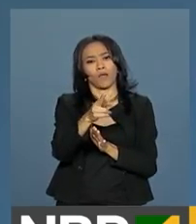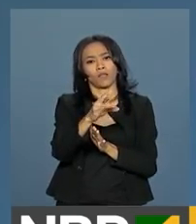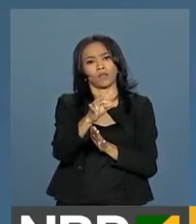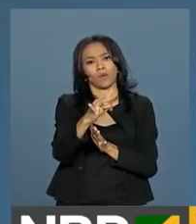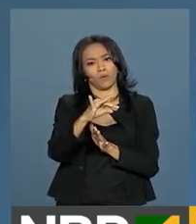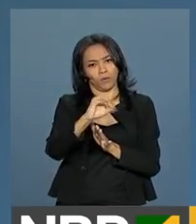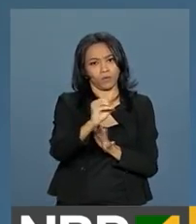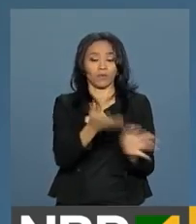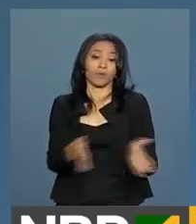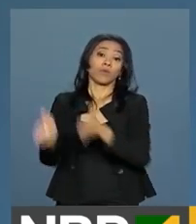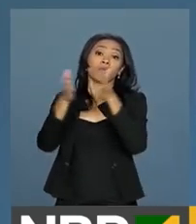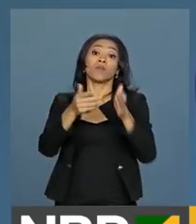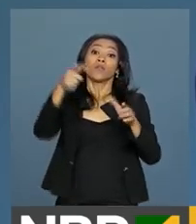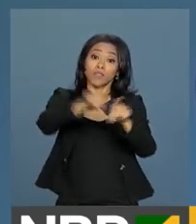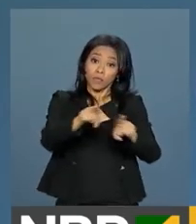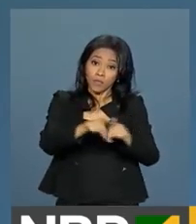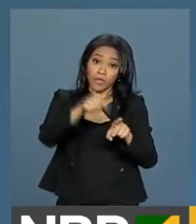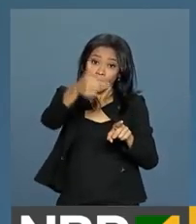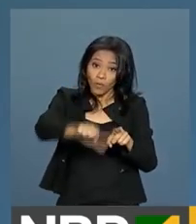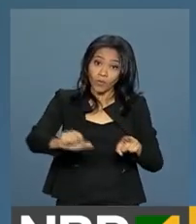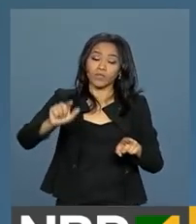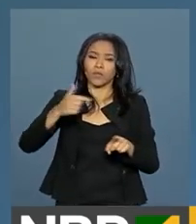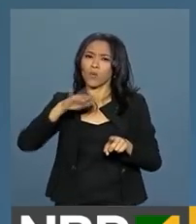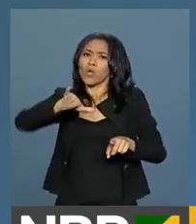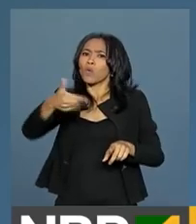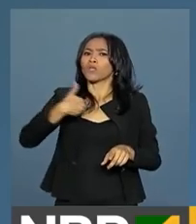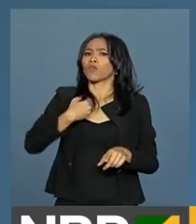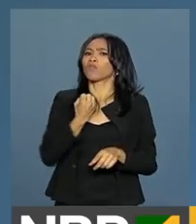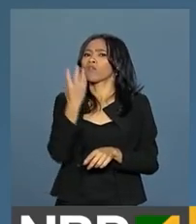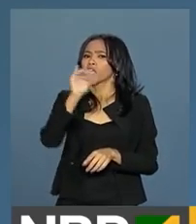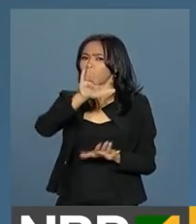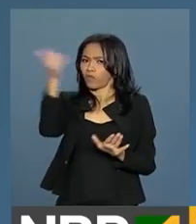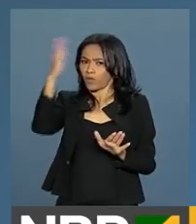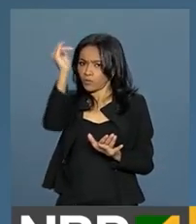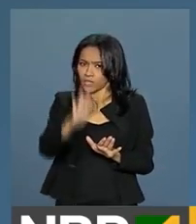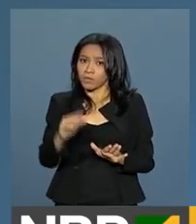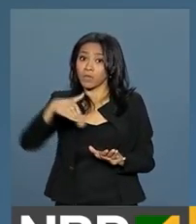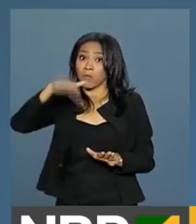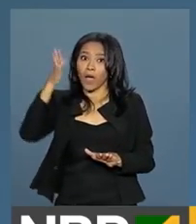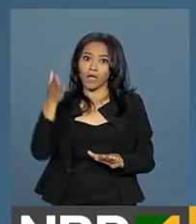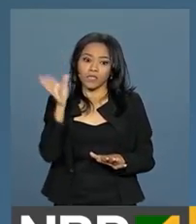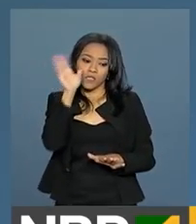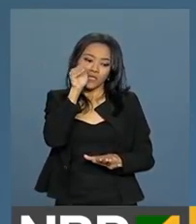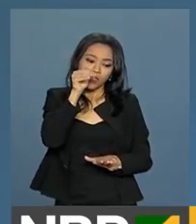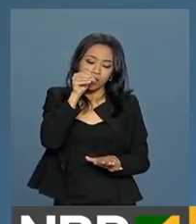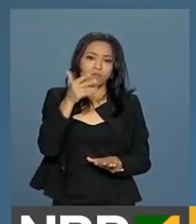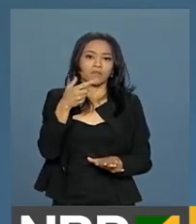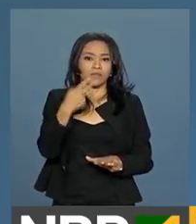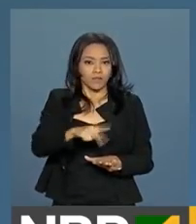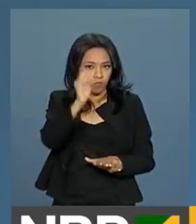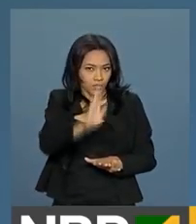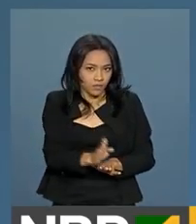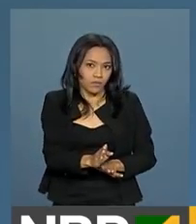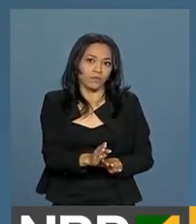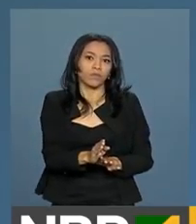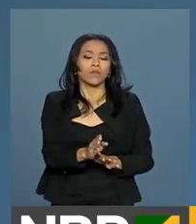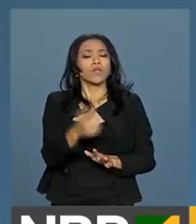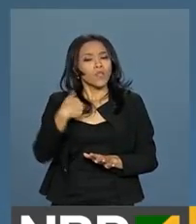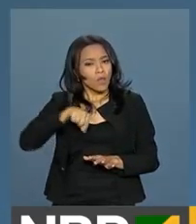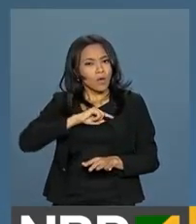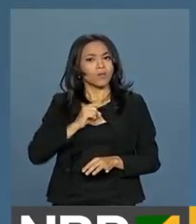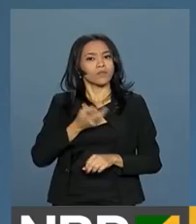exterior que mais se pleiteia e se reclama em relação ao nosso país nós buscamos a verdade